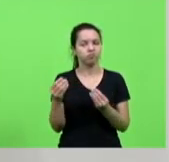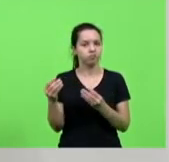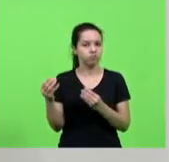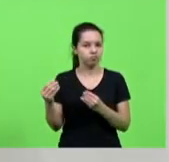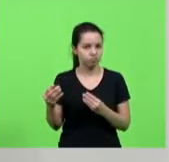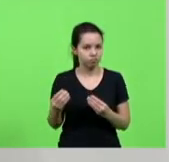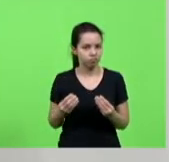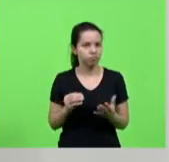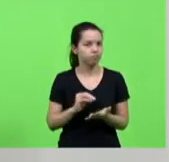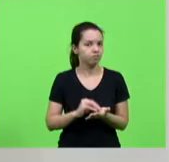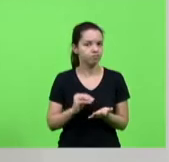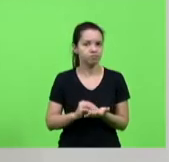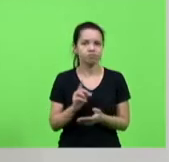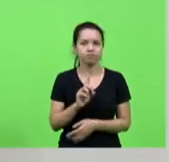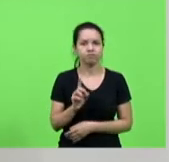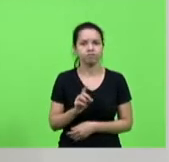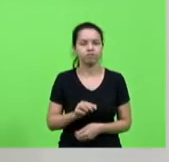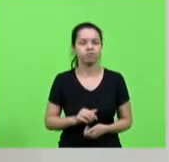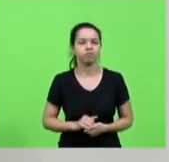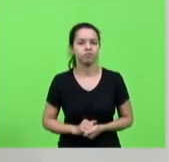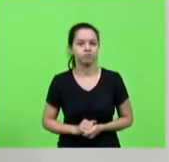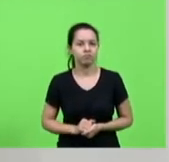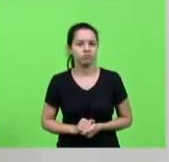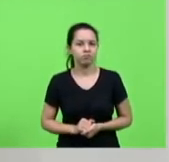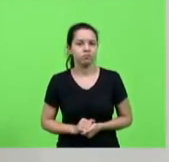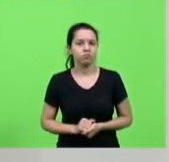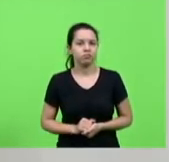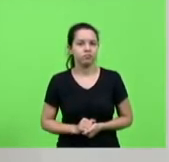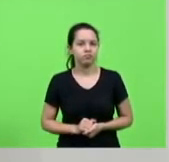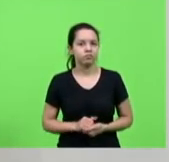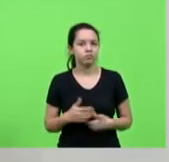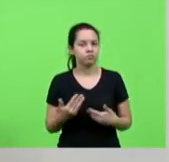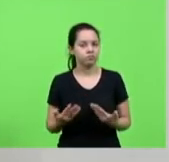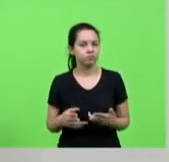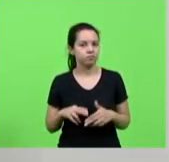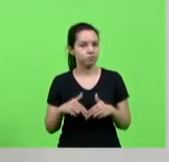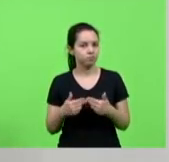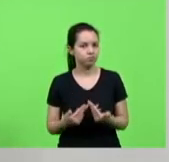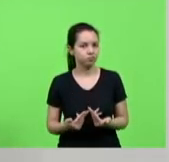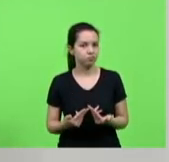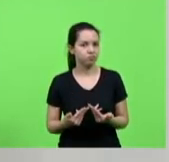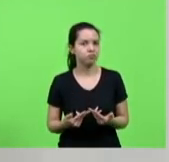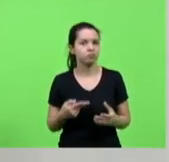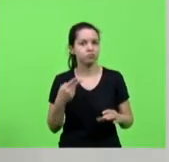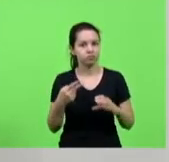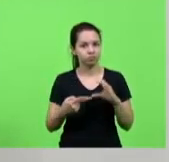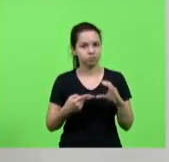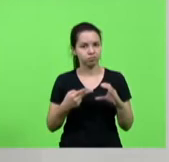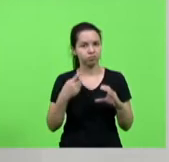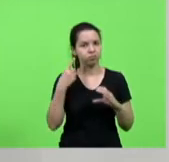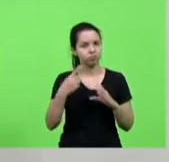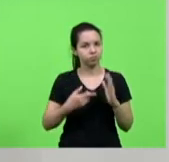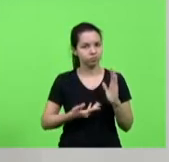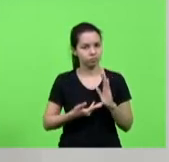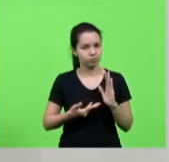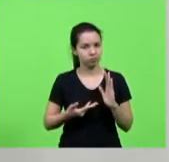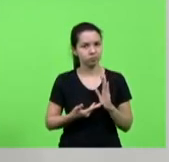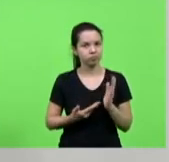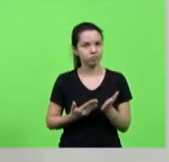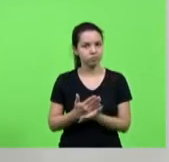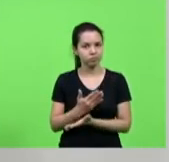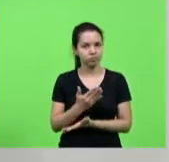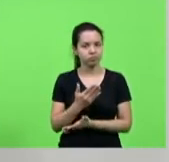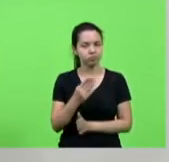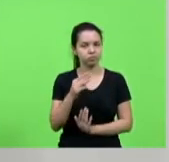não faltam. Em meio a tudo isso, a Câmara dos Deputados vem e aprova uma medida